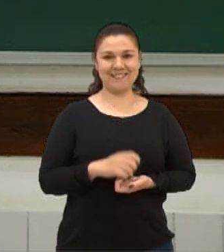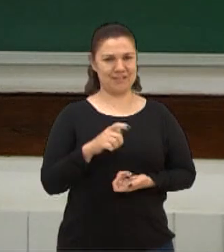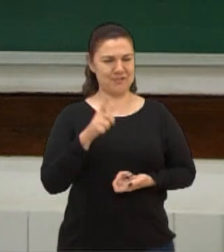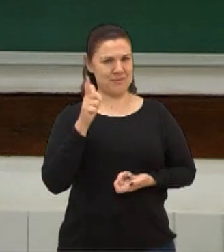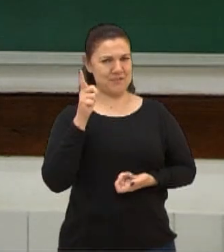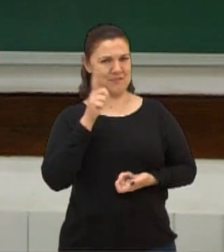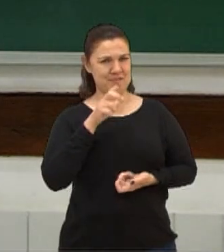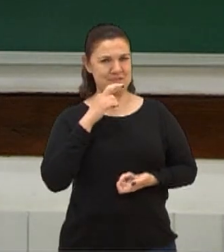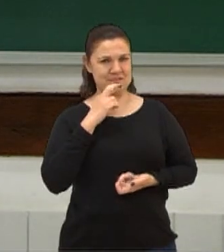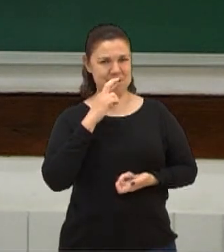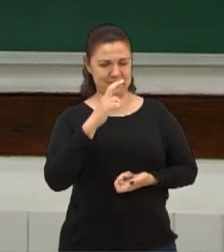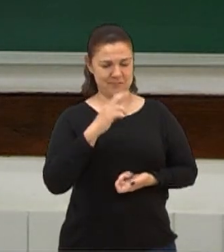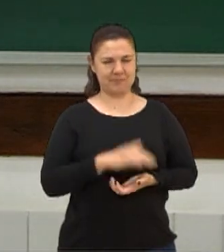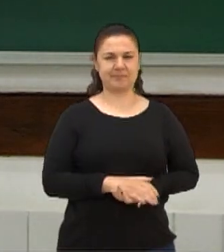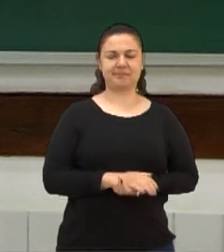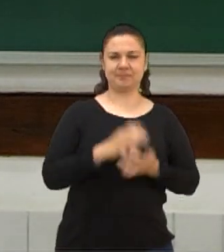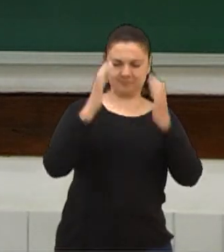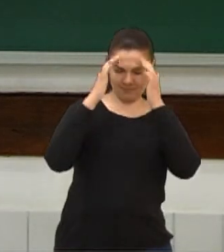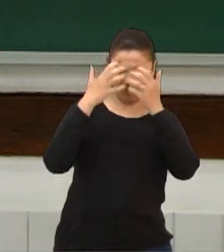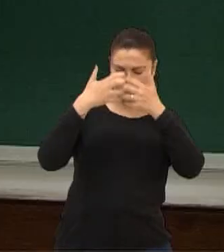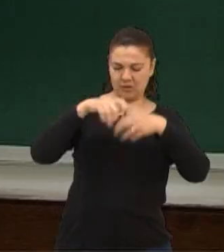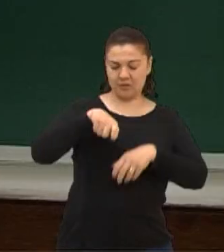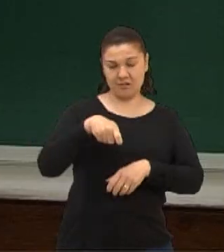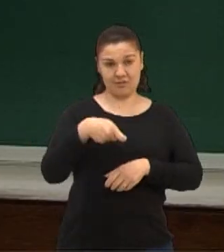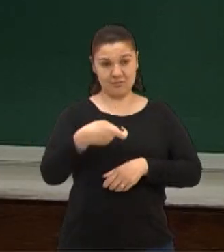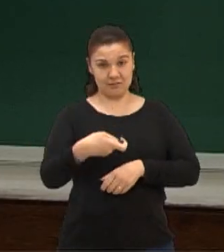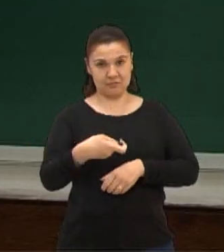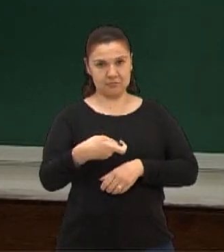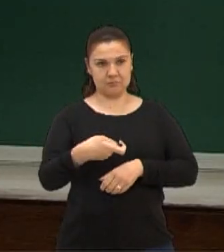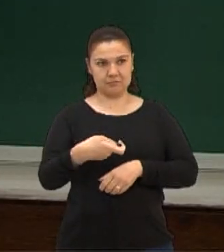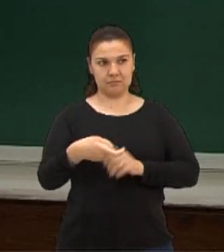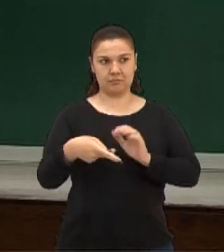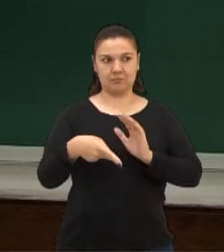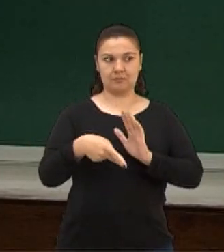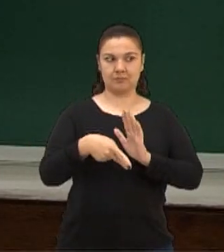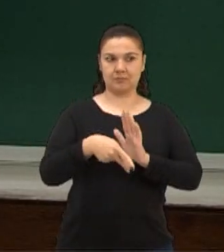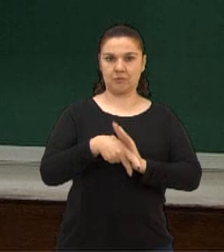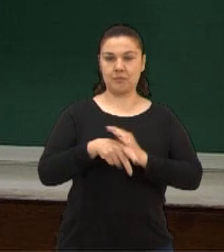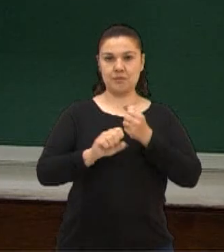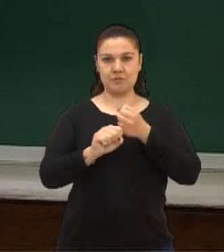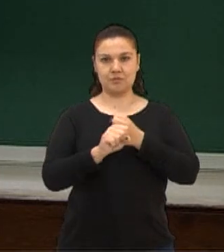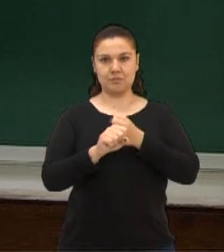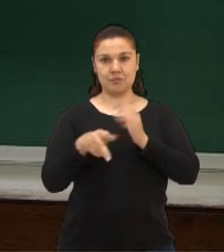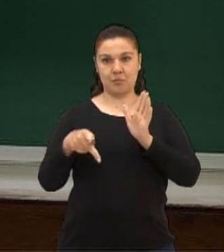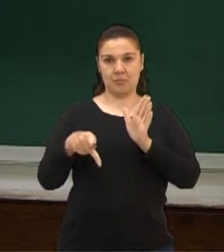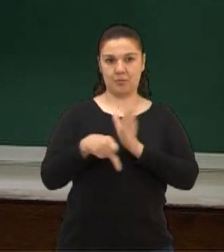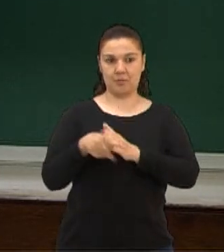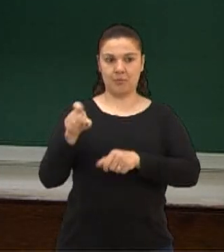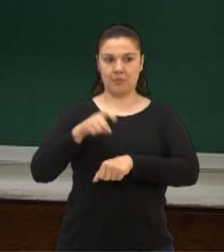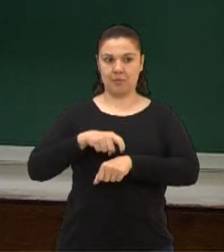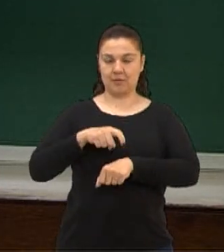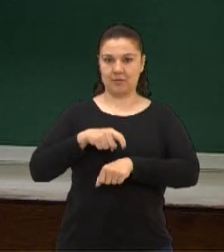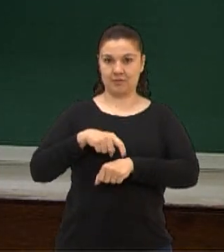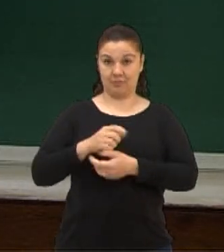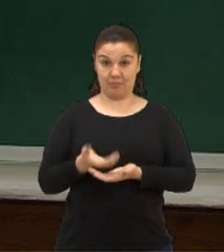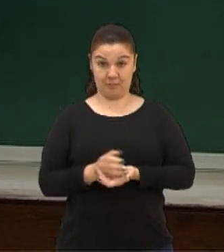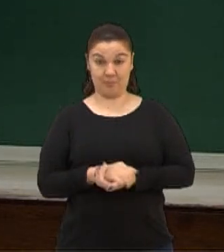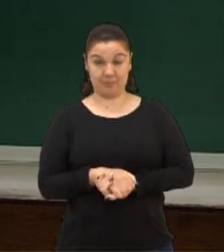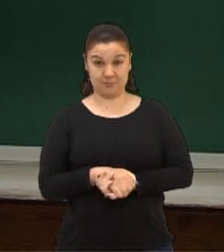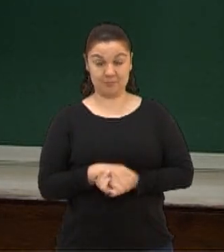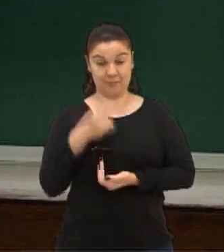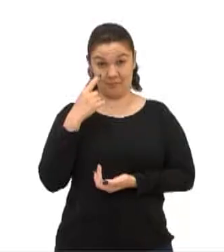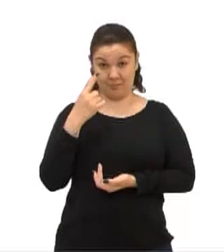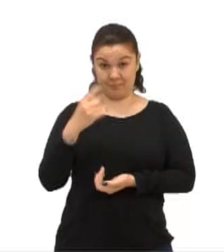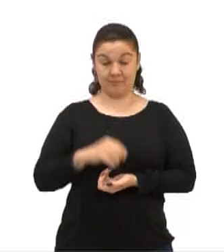Então, conseguiram aí pensar a respeito desse substantivo próprio, do tempo como substantivo próprio?